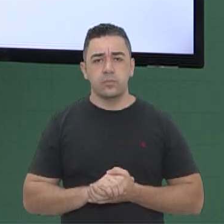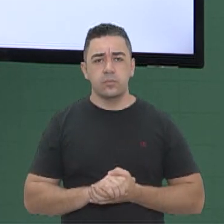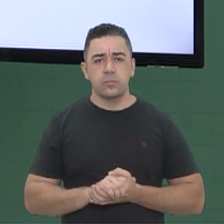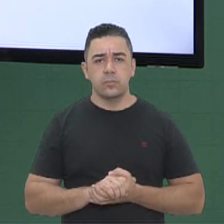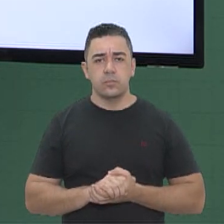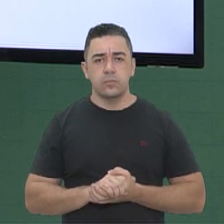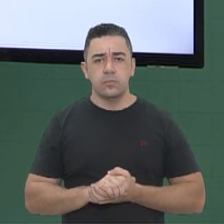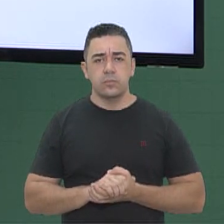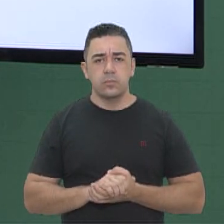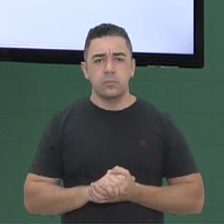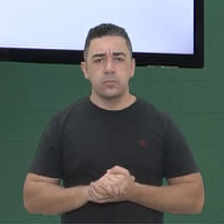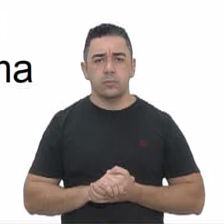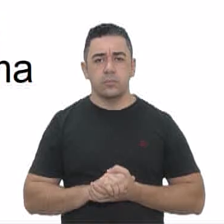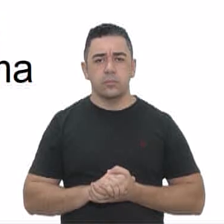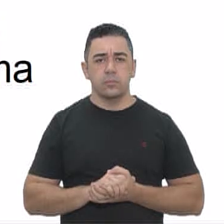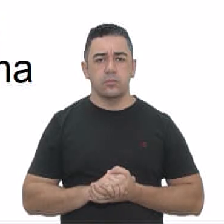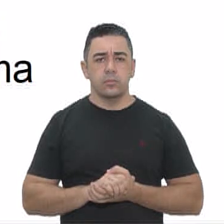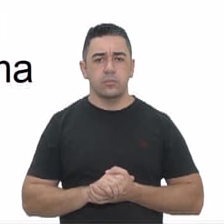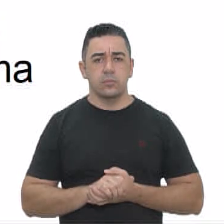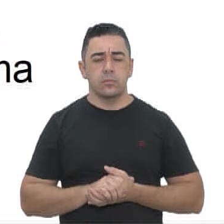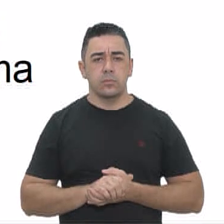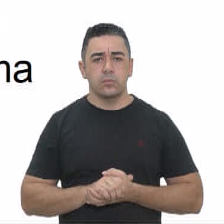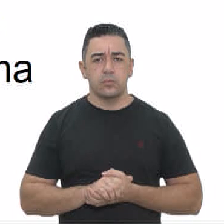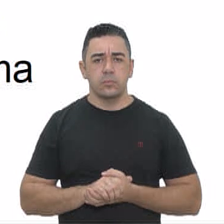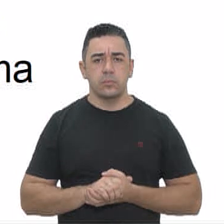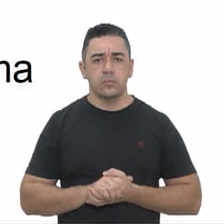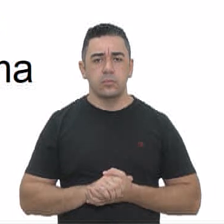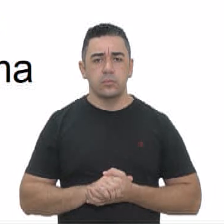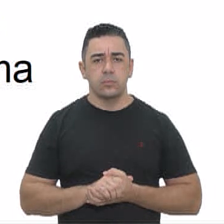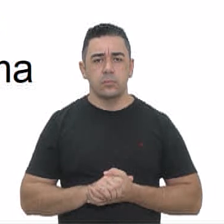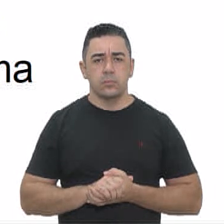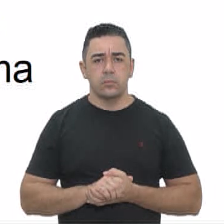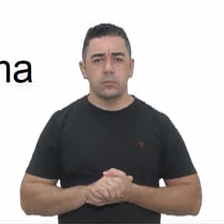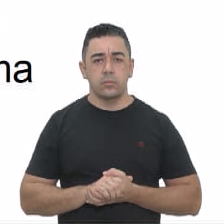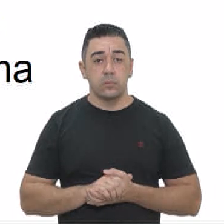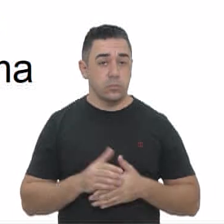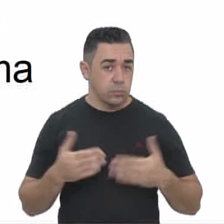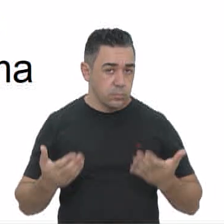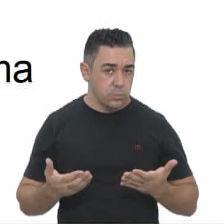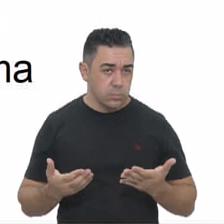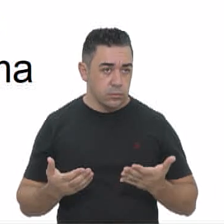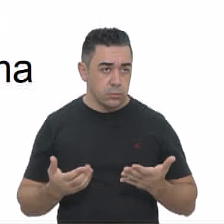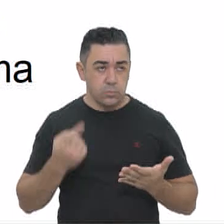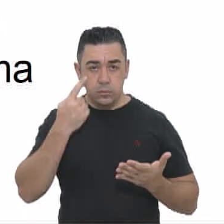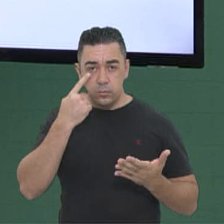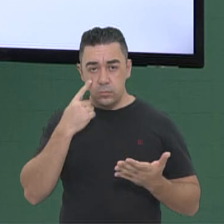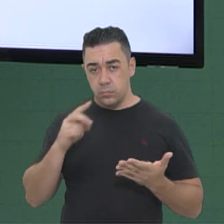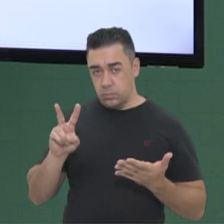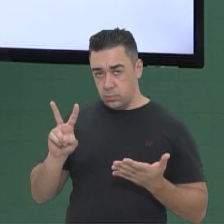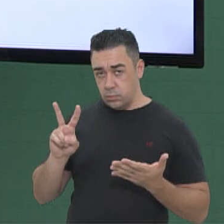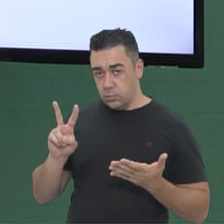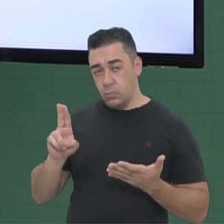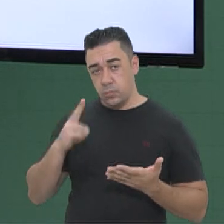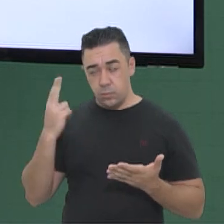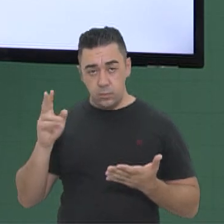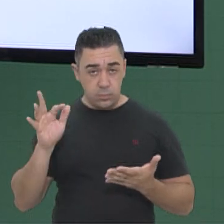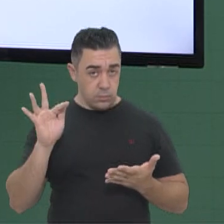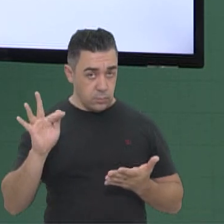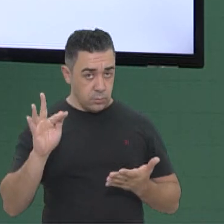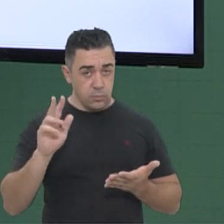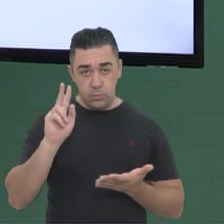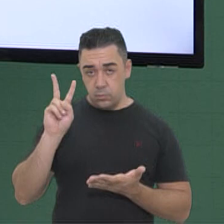ver, apunta verdadeiro ou falso, então, com um V ou F, a